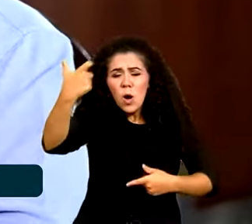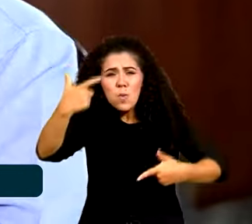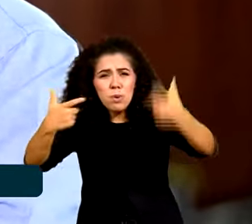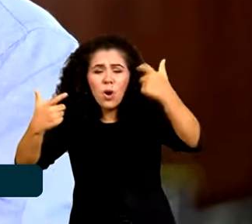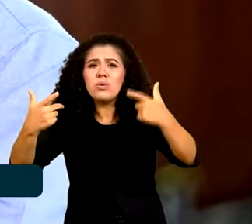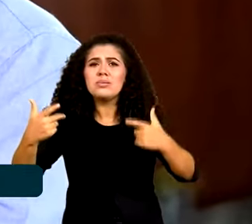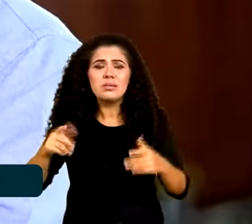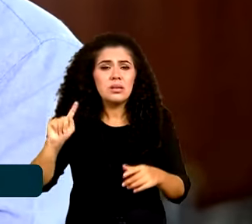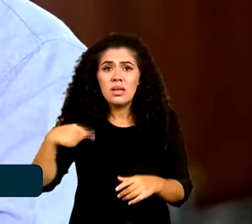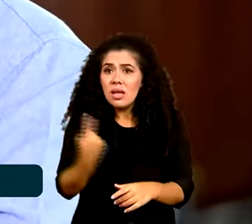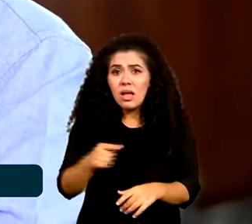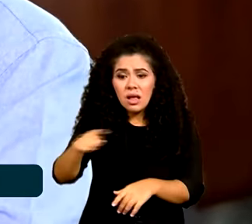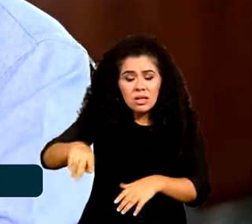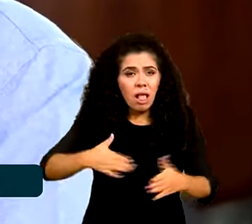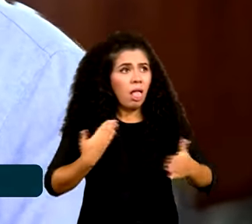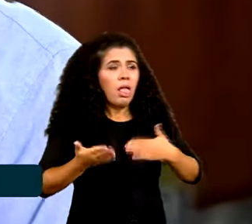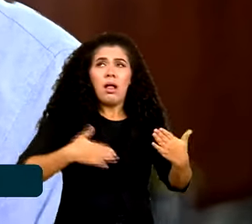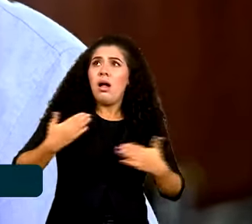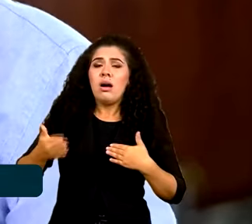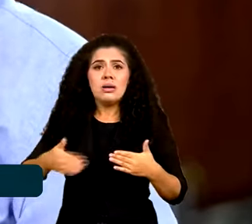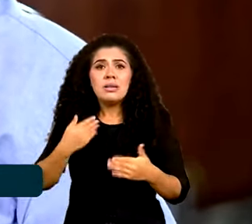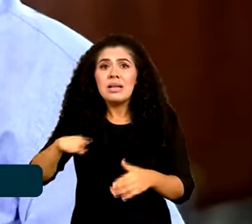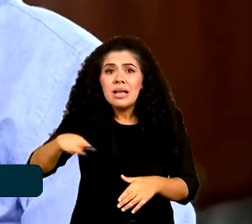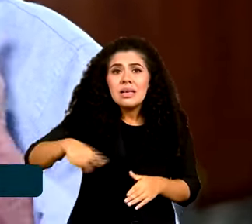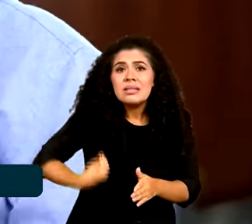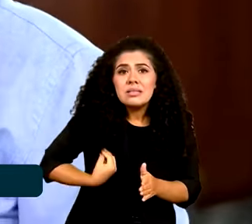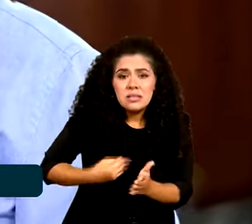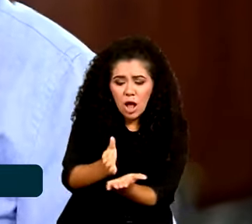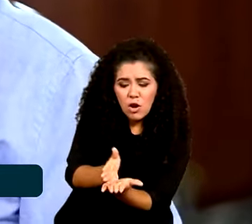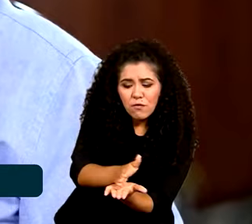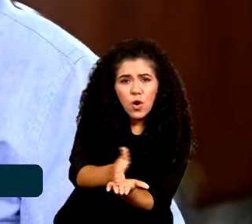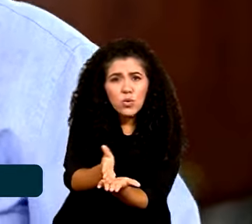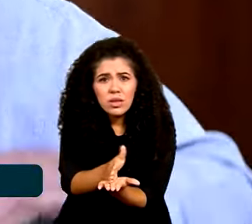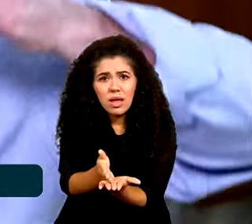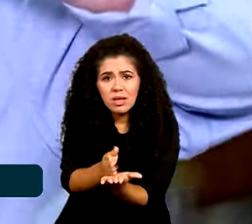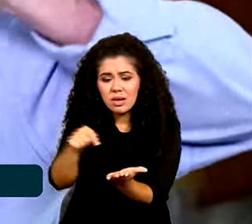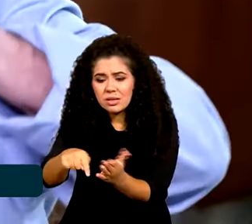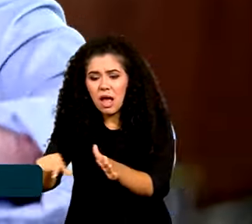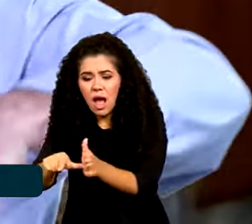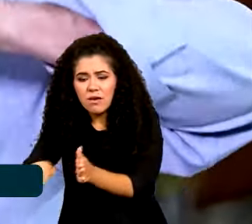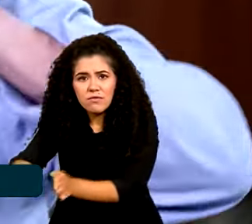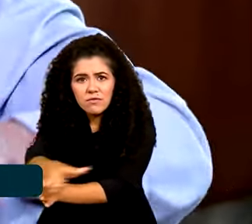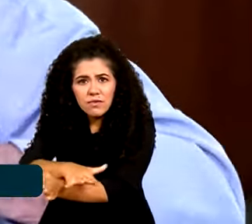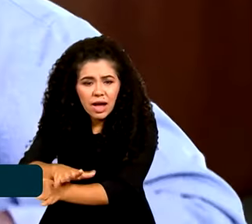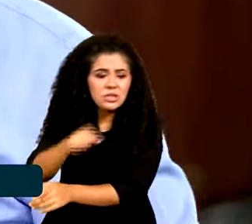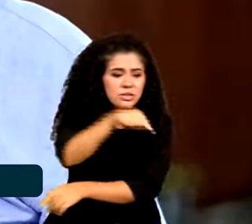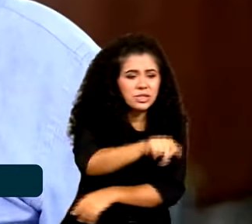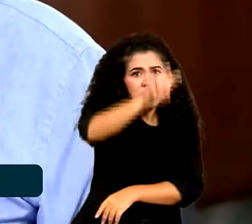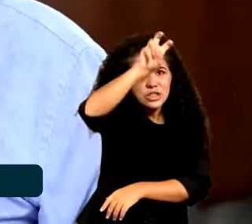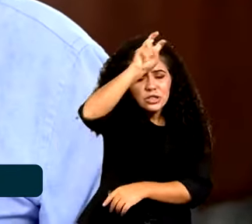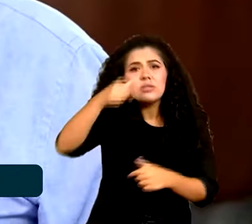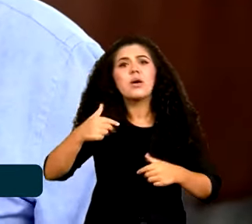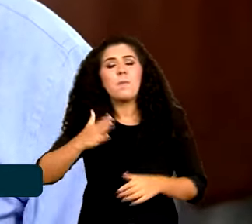próximo da faixa da de fronteira com o Egito Eu já falei com o presidente do Egito o meu Ministro já falou com o ministro da